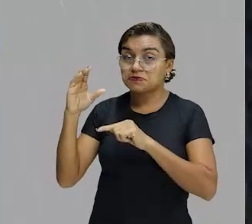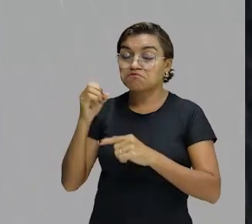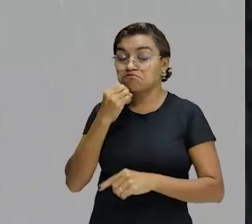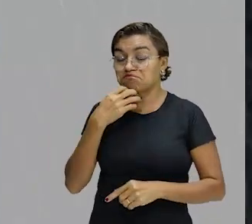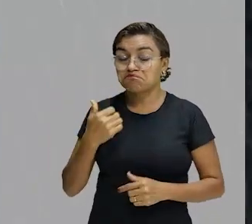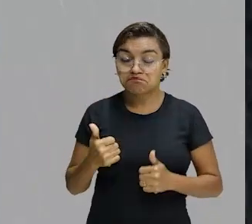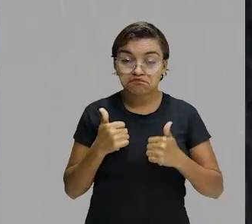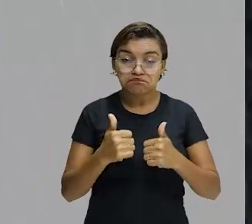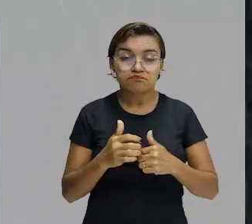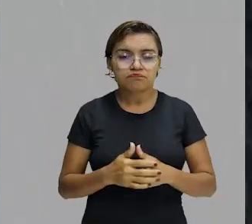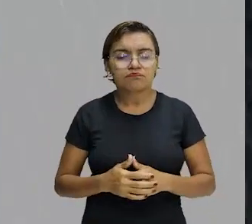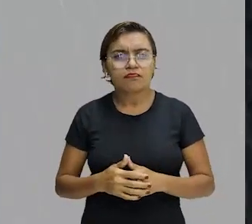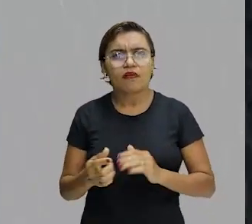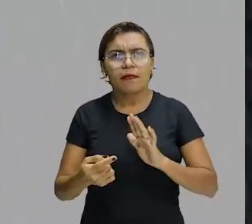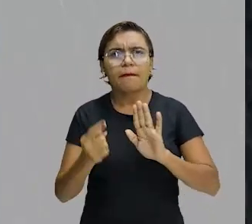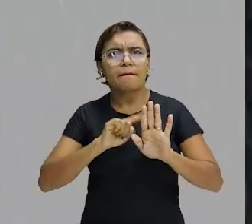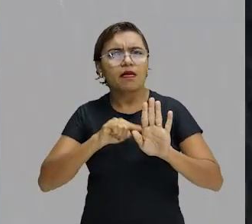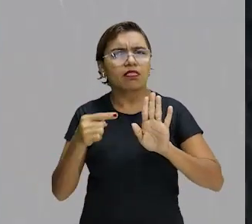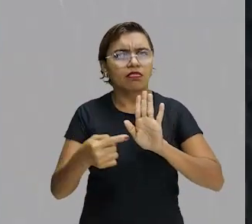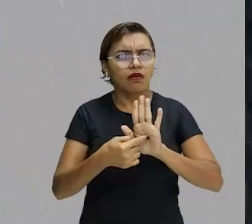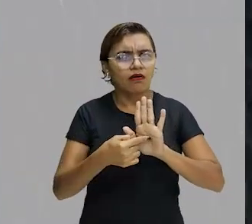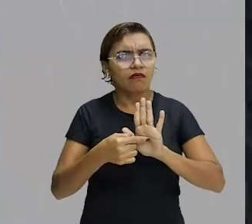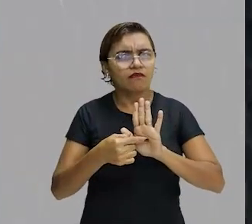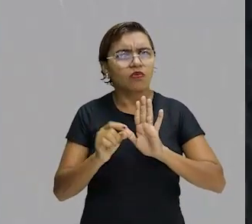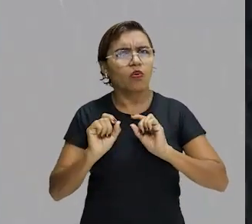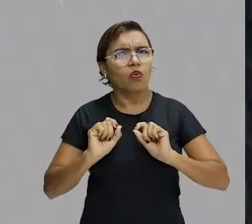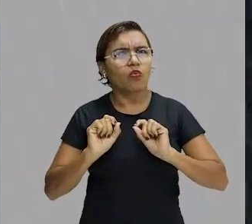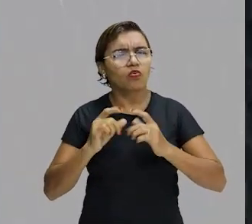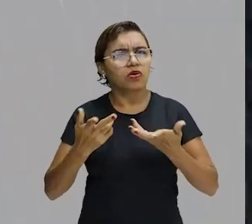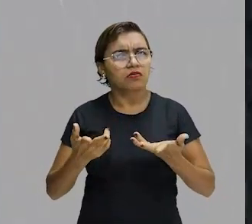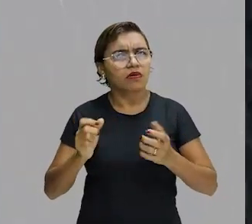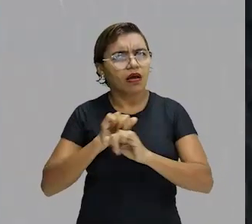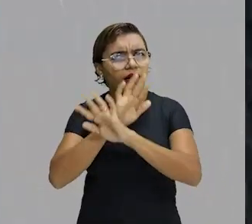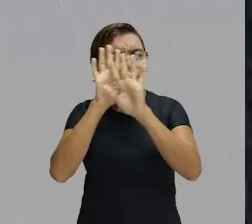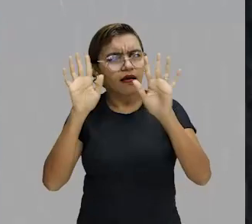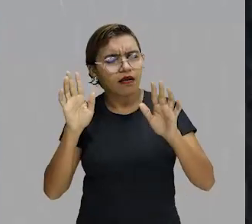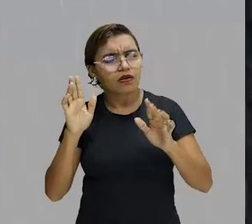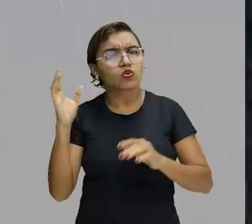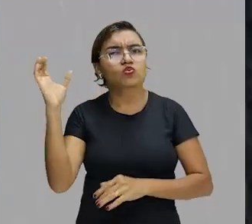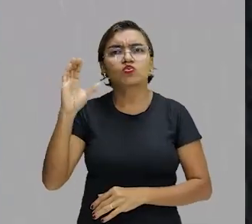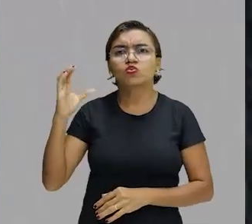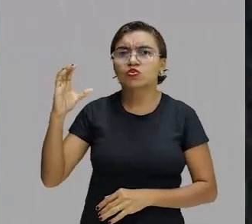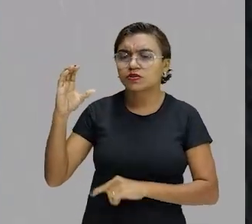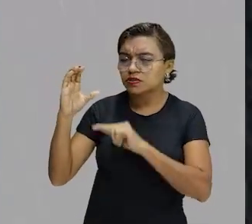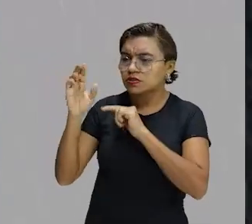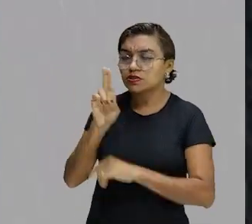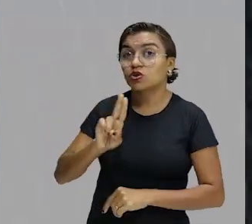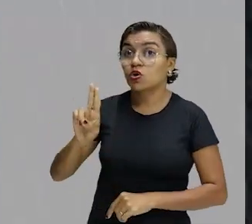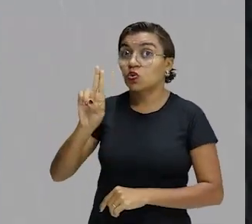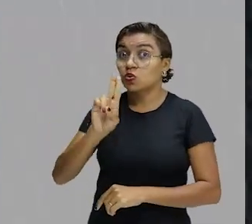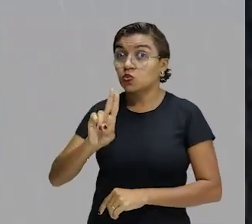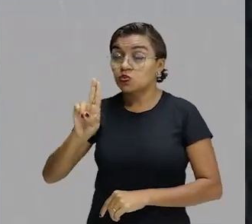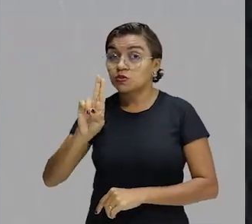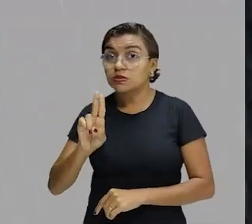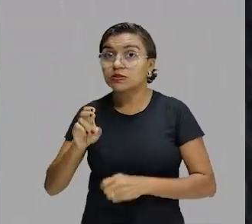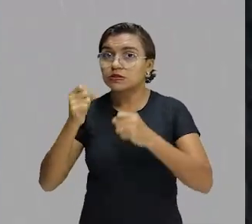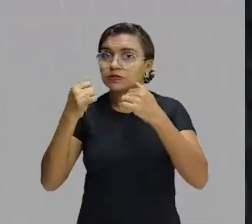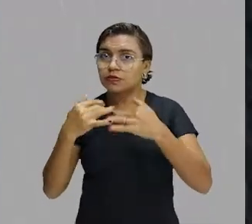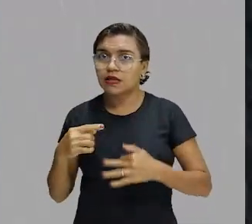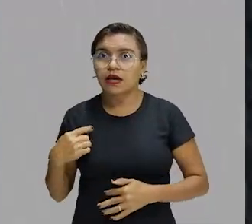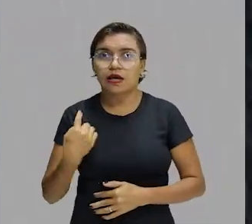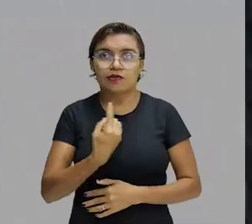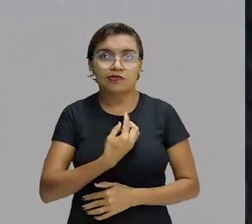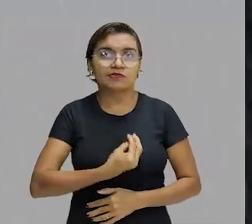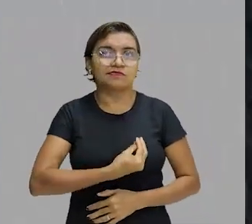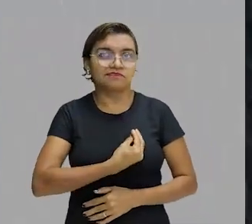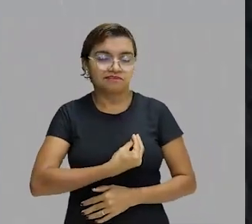o senhor está falando com metáfora ou estou sendo bem claro? Né? Vamos utilizar a ciência para explicar e validar a nossa sobrevivência, inclusive atualmente para esse povo